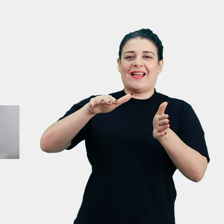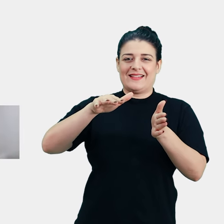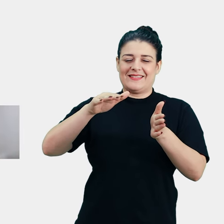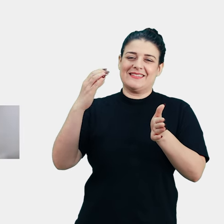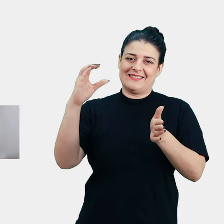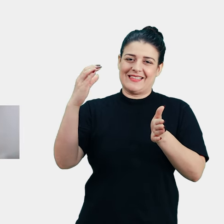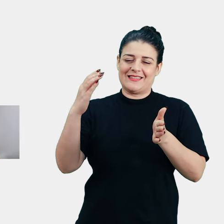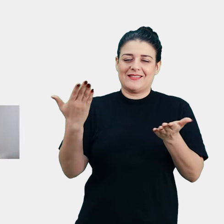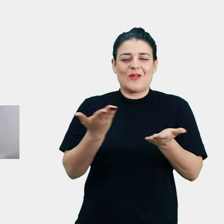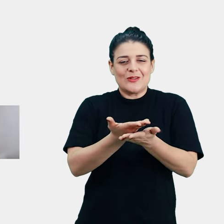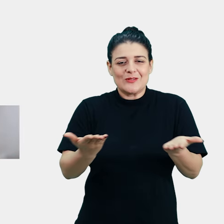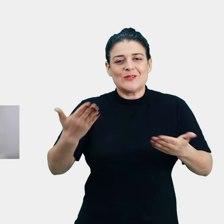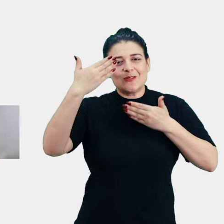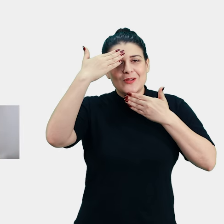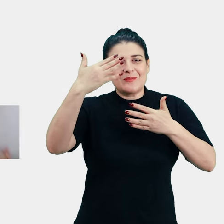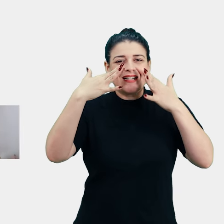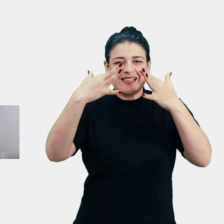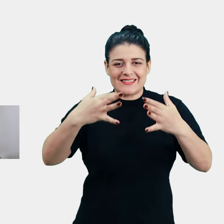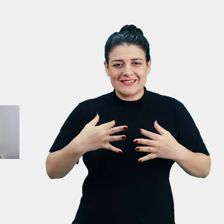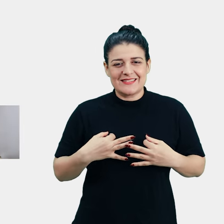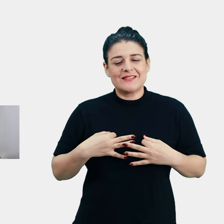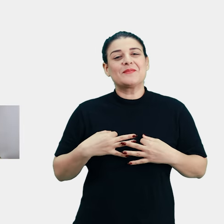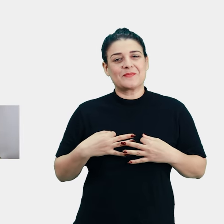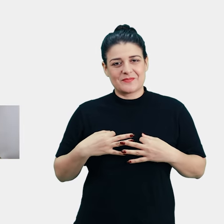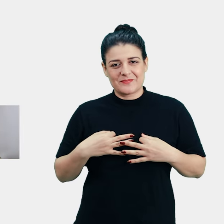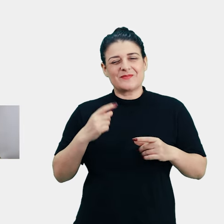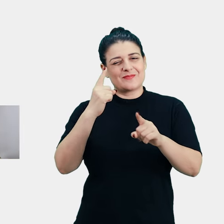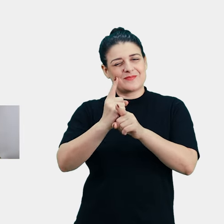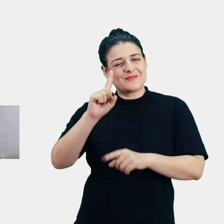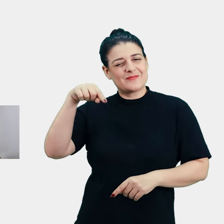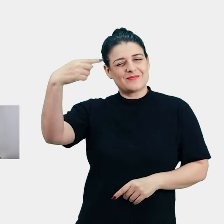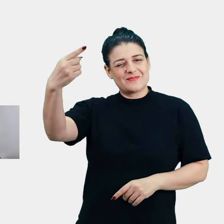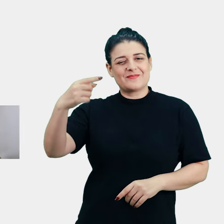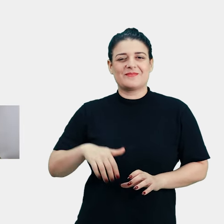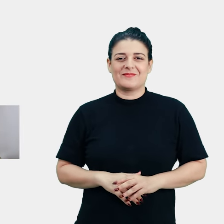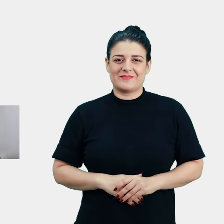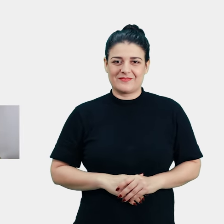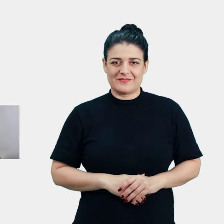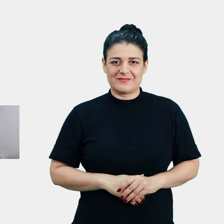todos, pessoal, muito obrigada pela atenção e até uma próxima oportunidade.